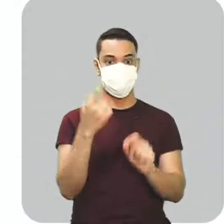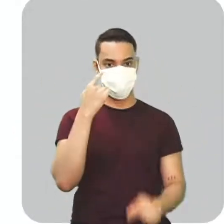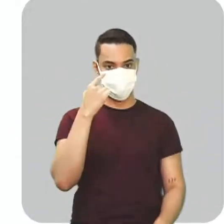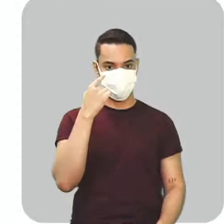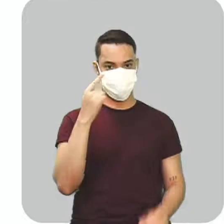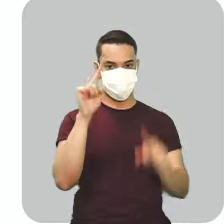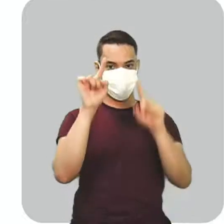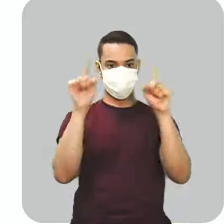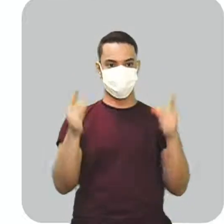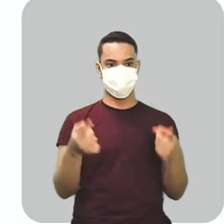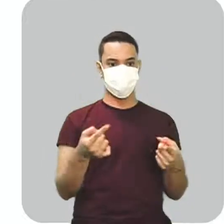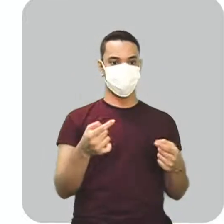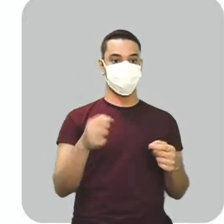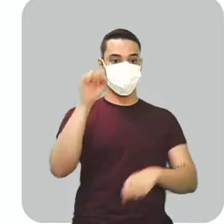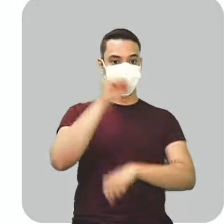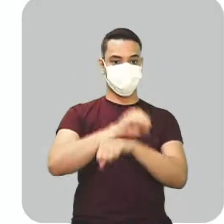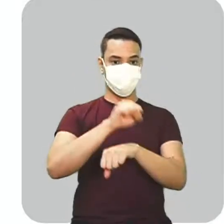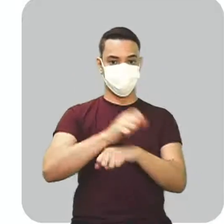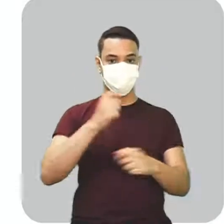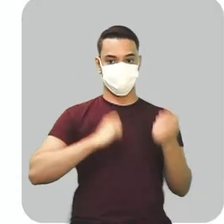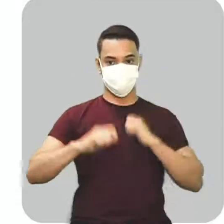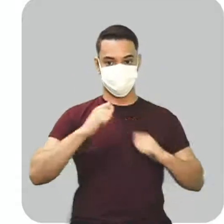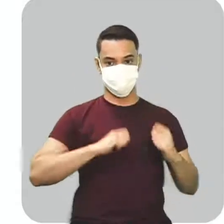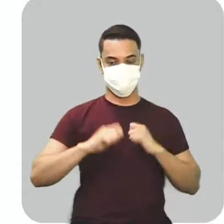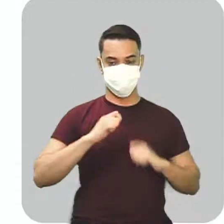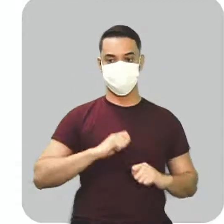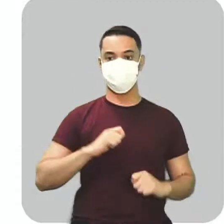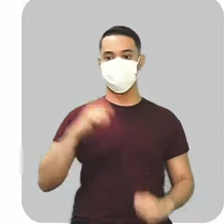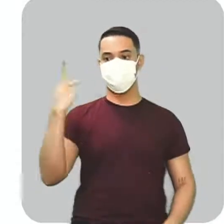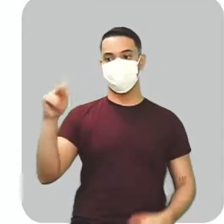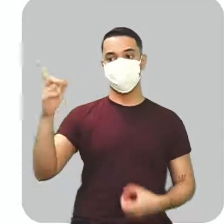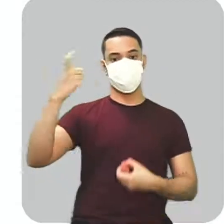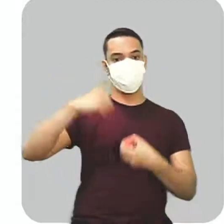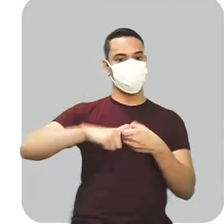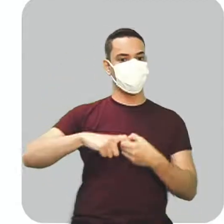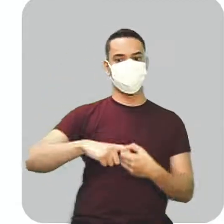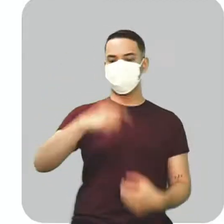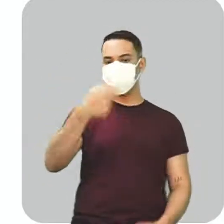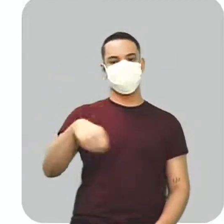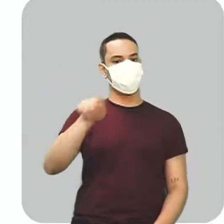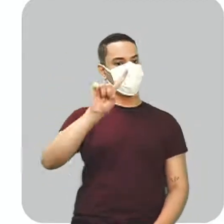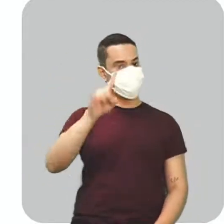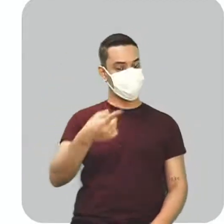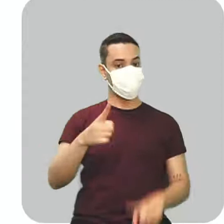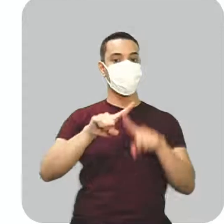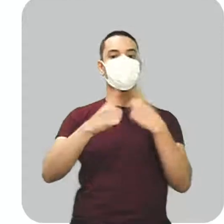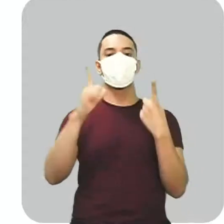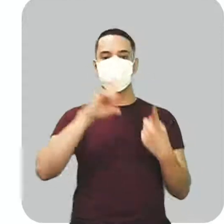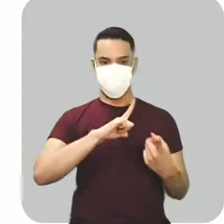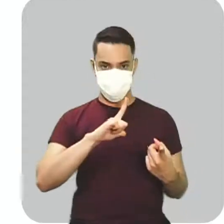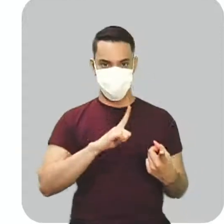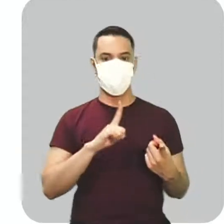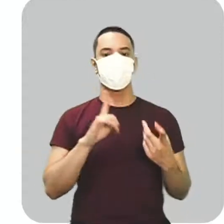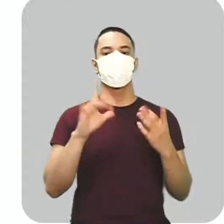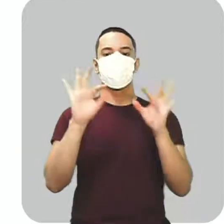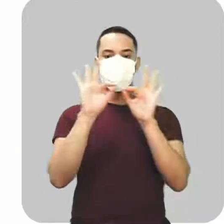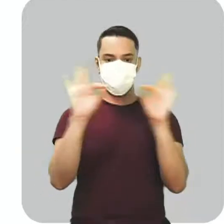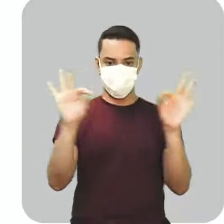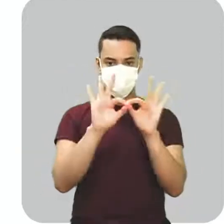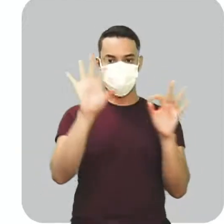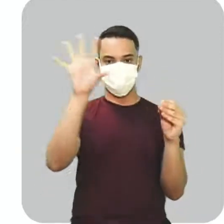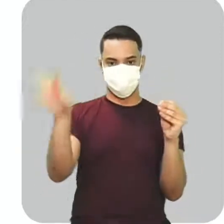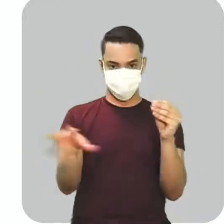ó, esperamos ansiosos pela sua volta, não teria vírgula, mas apareceu a oração intercalada, aí